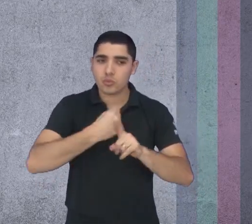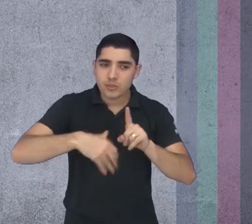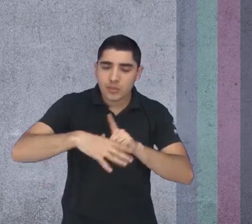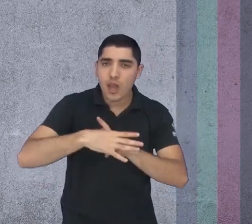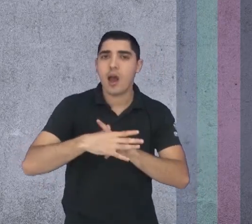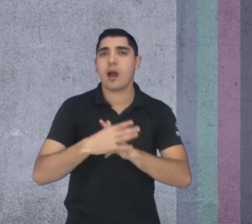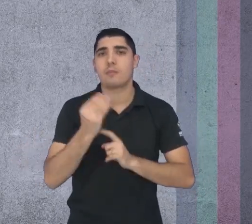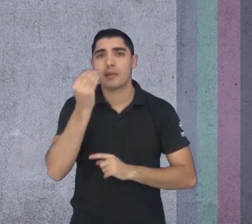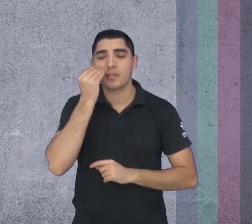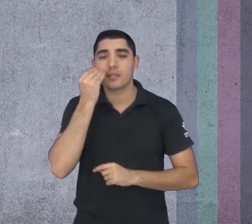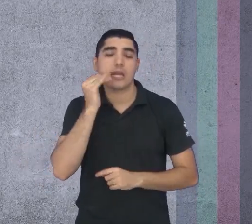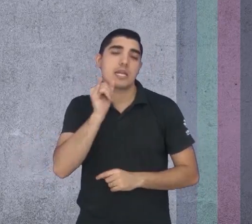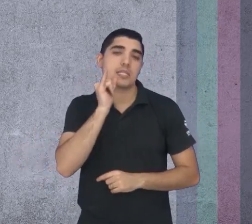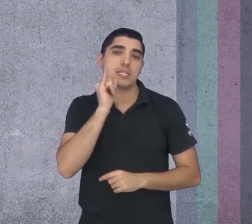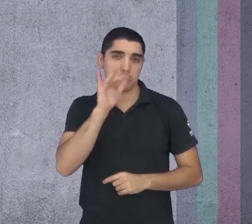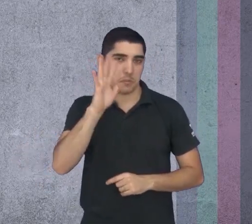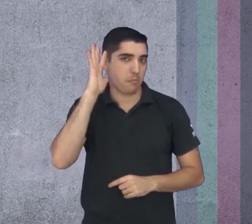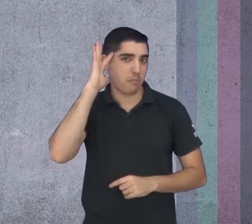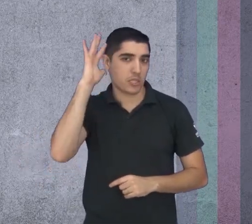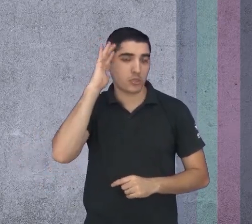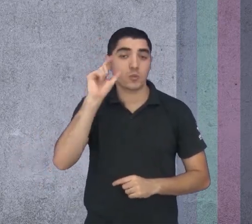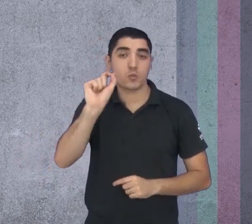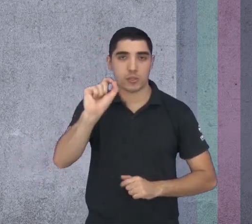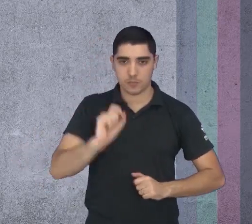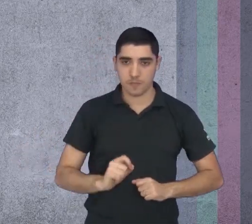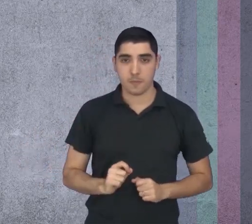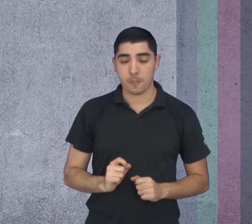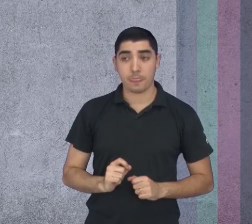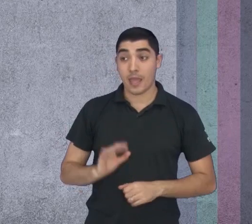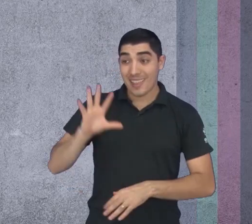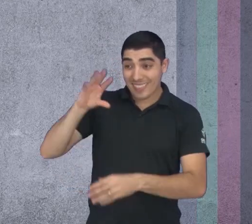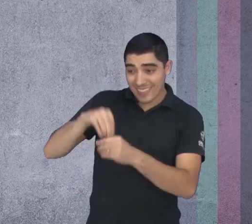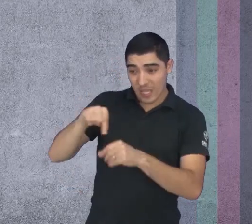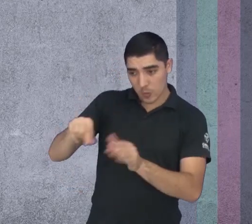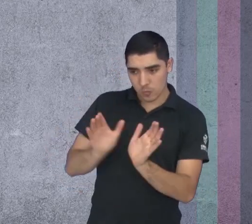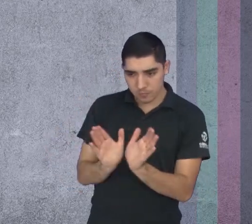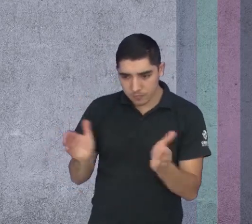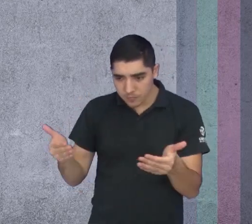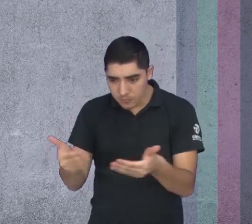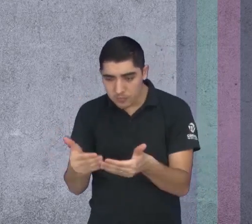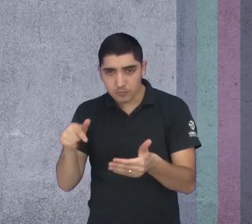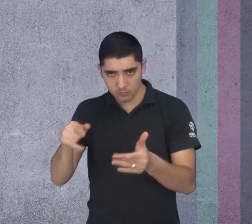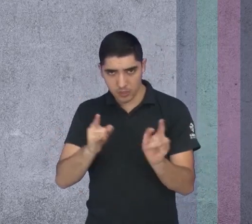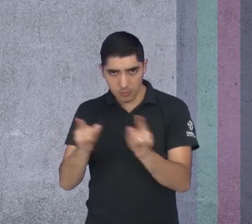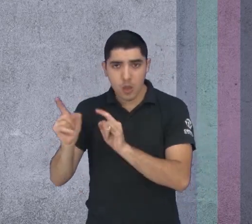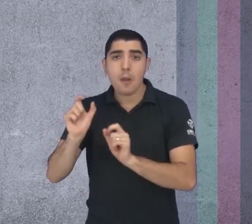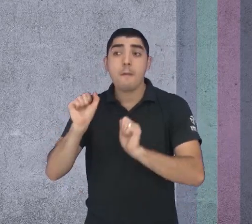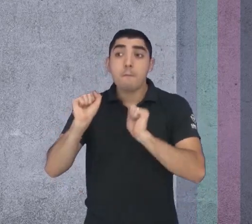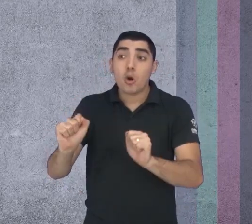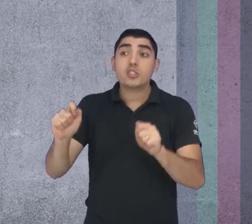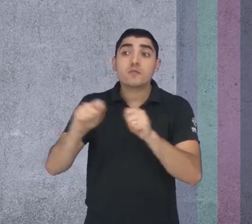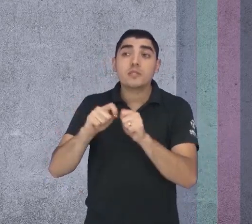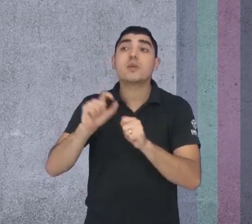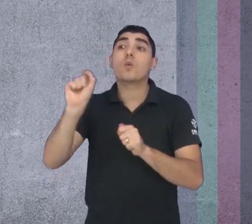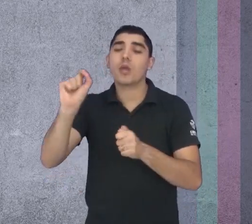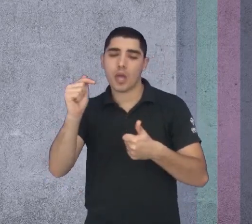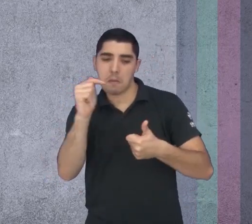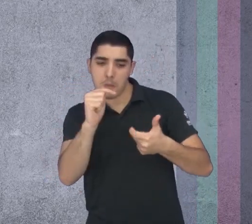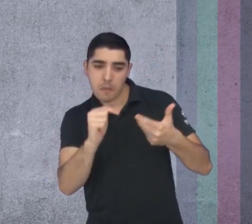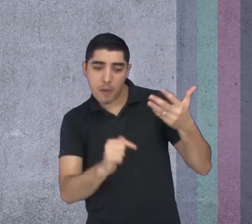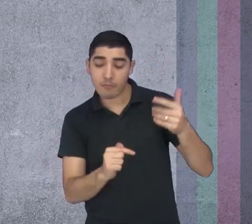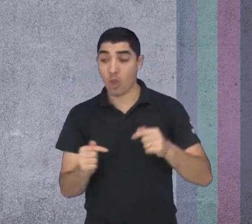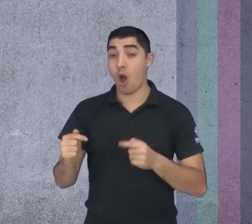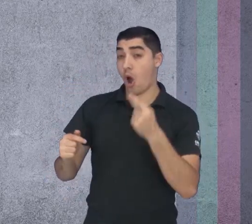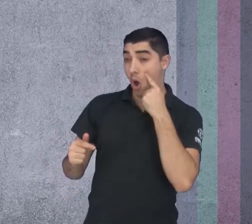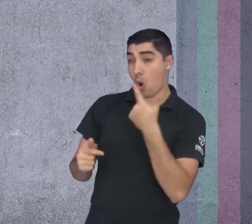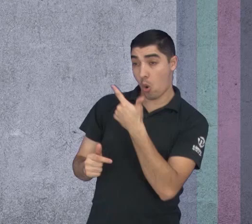vamos pensar numa coisa, né? O que pode fazer nesse condomínio, o que não pode. E de repente, aquilo que dá pra gente mudar, aquilo que não dá pra